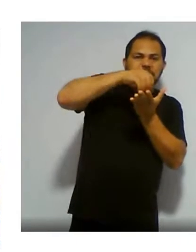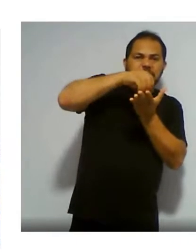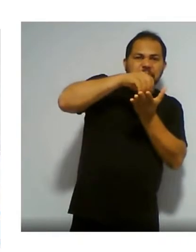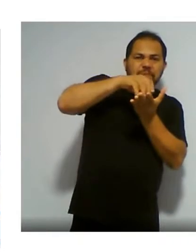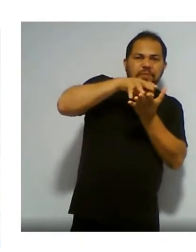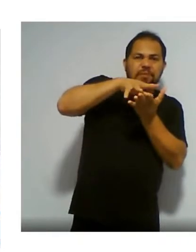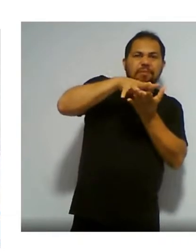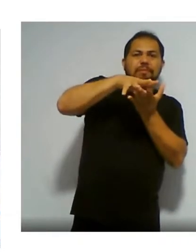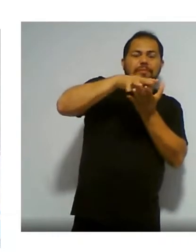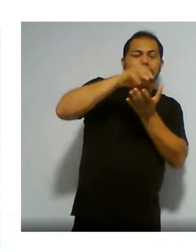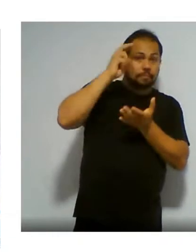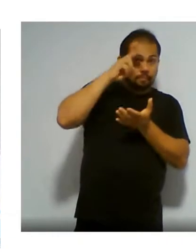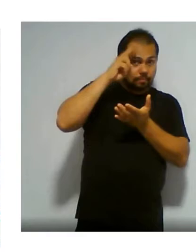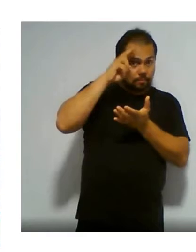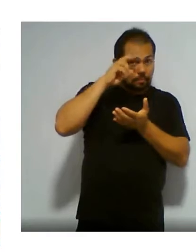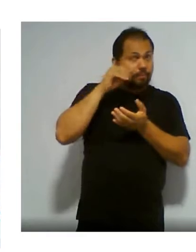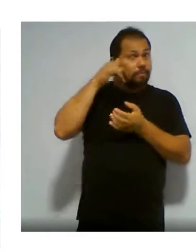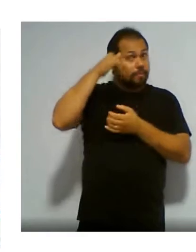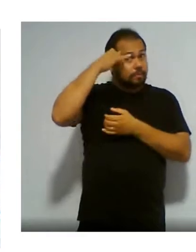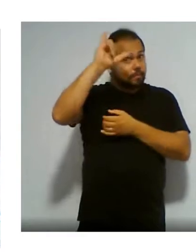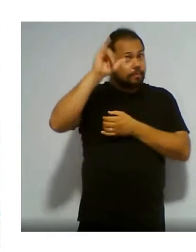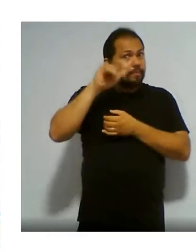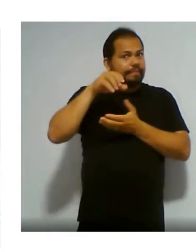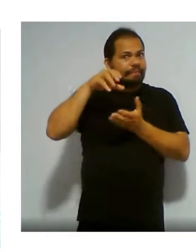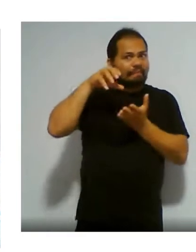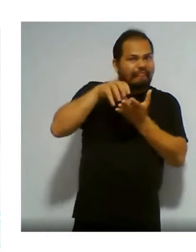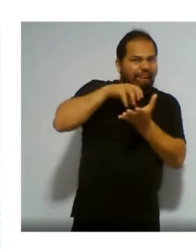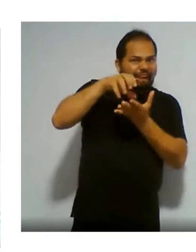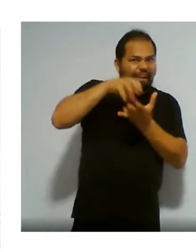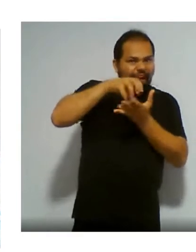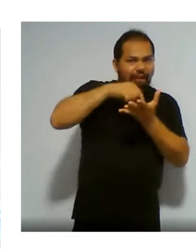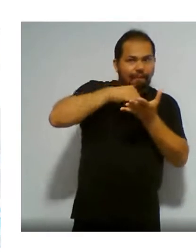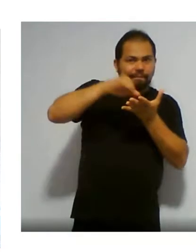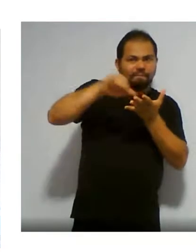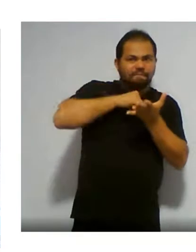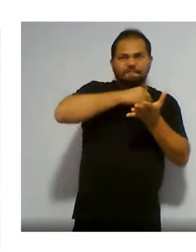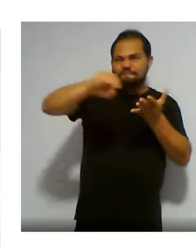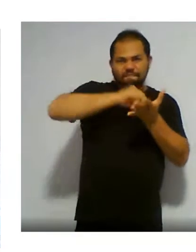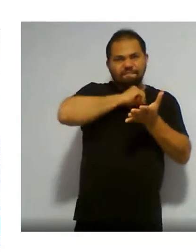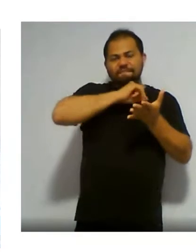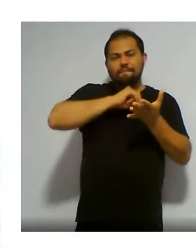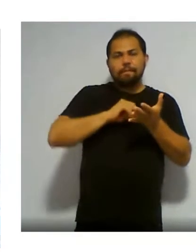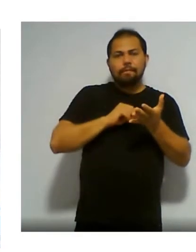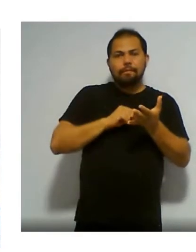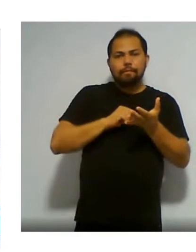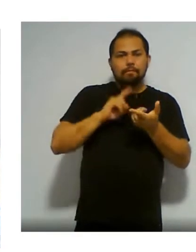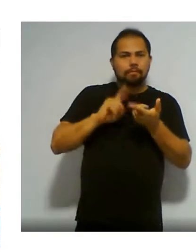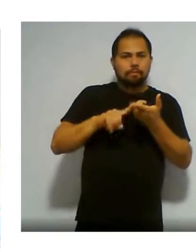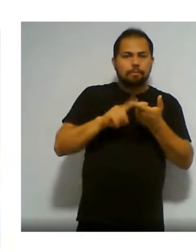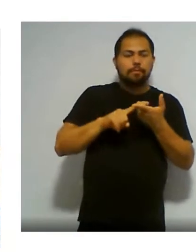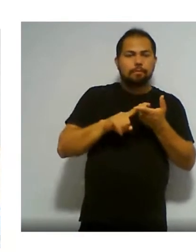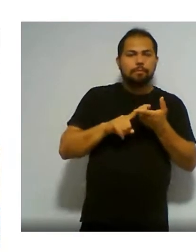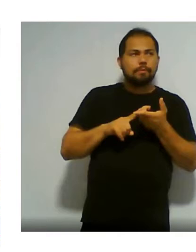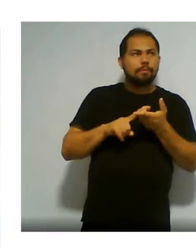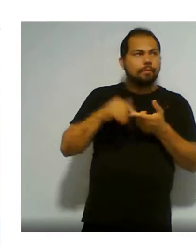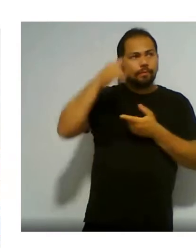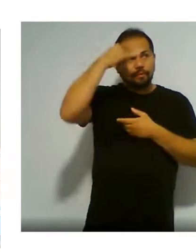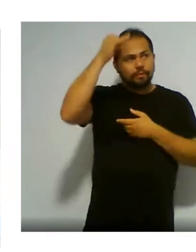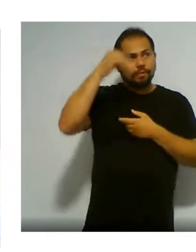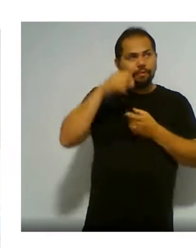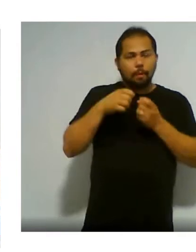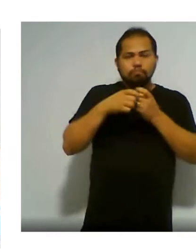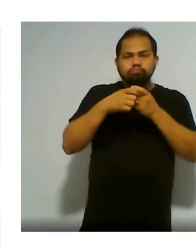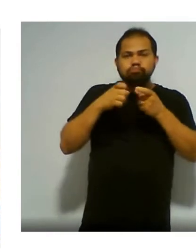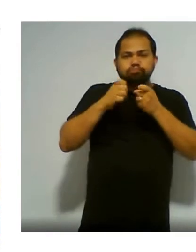superfície do processador? Para a pasta térmica não formar, você não formar bolsões de ar e a pasta térmica não se espalhar por igual. Olha como ficou por igual, lisinha